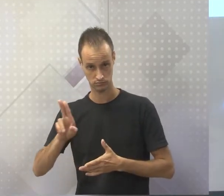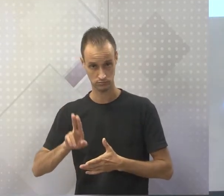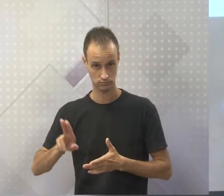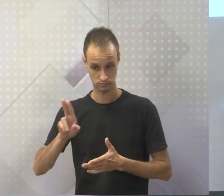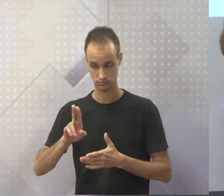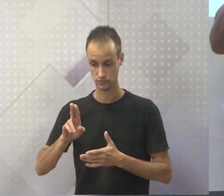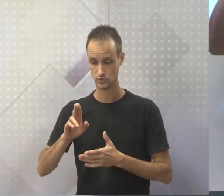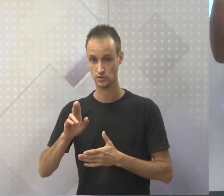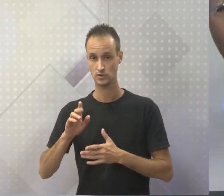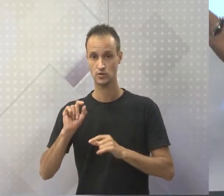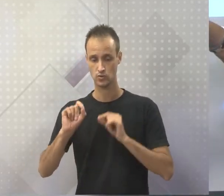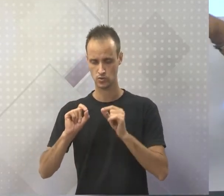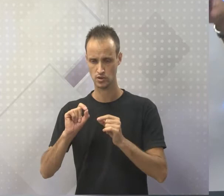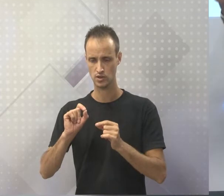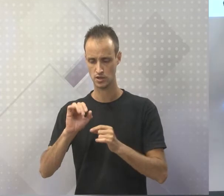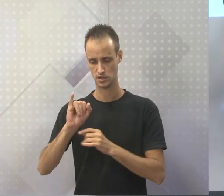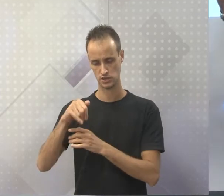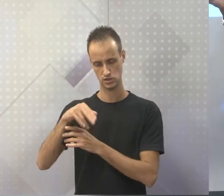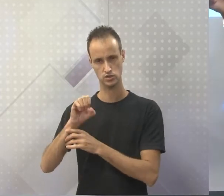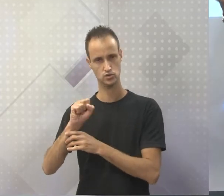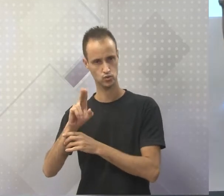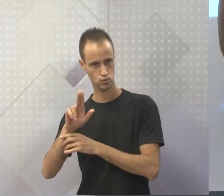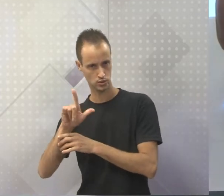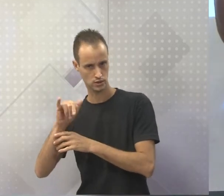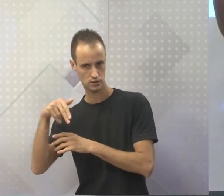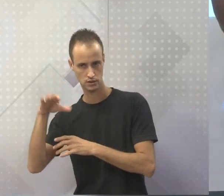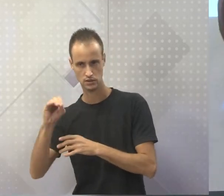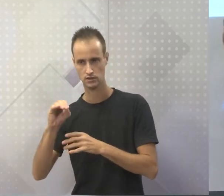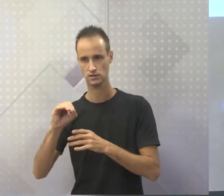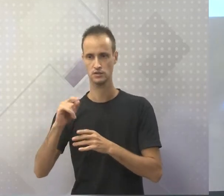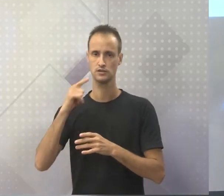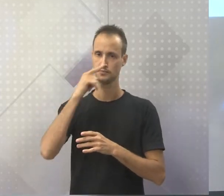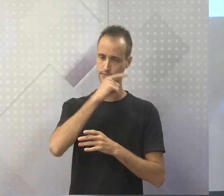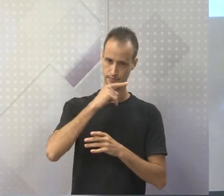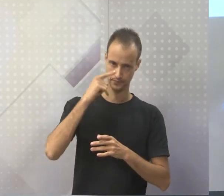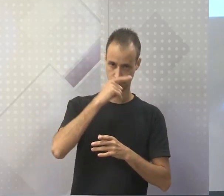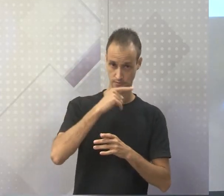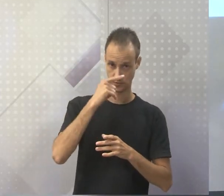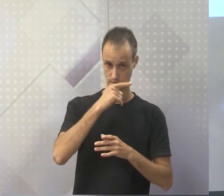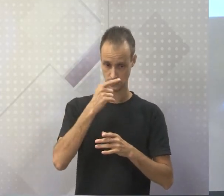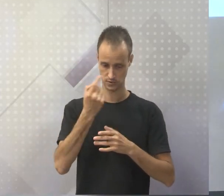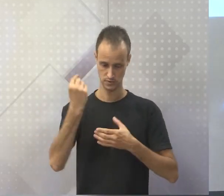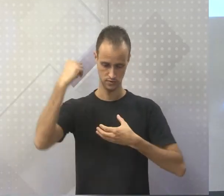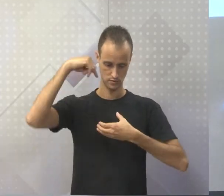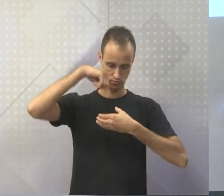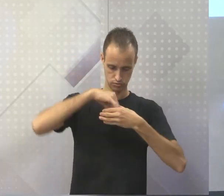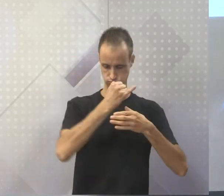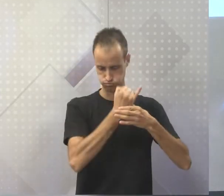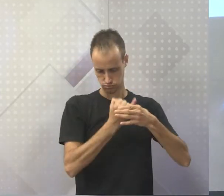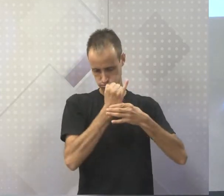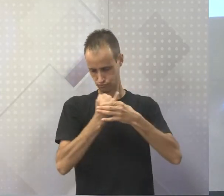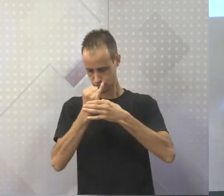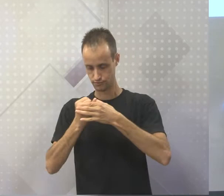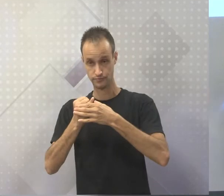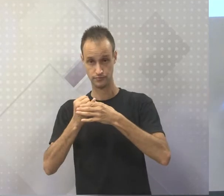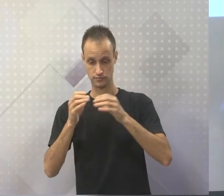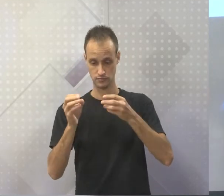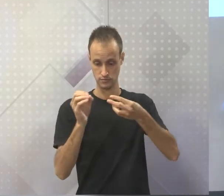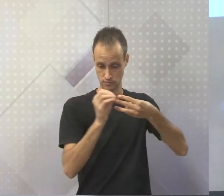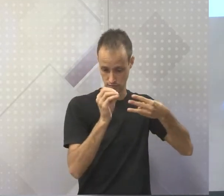a insulina para colocar a glicose dos alimentos dentro das células, tirando da corrente